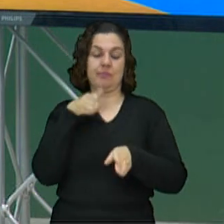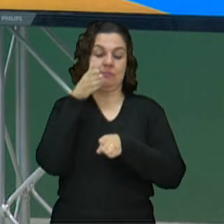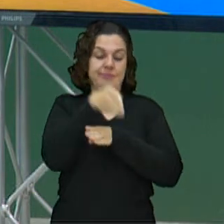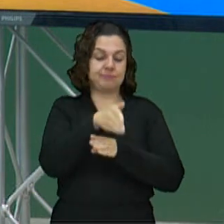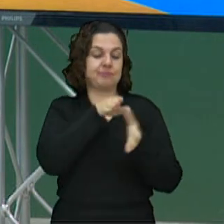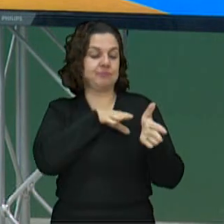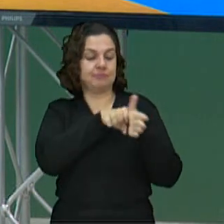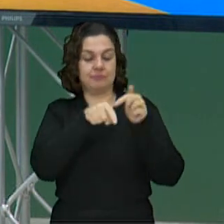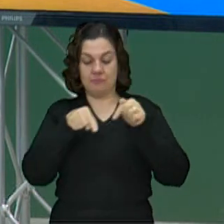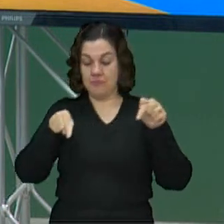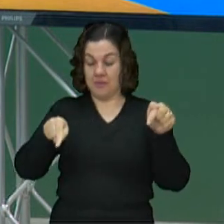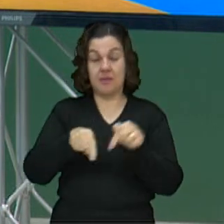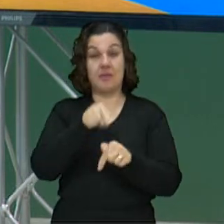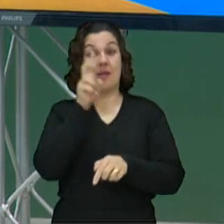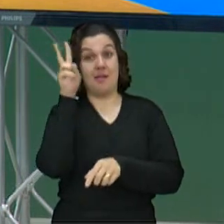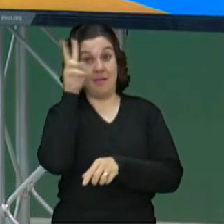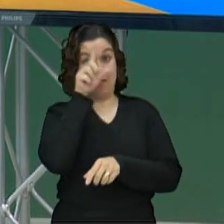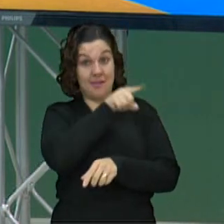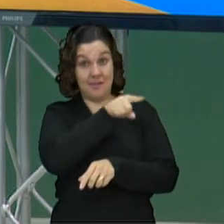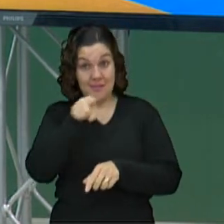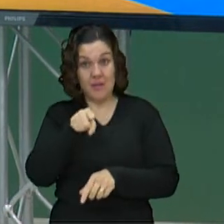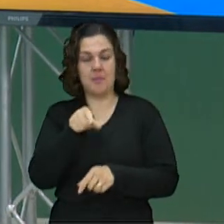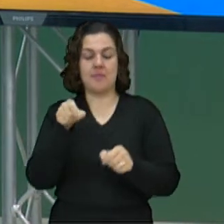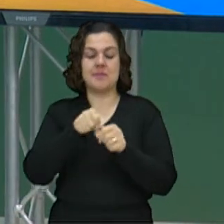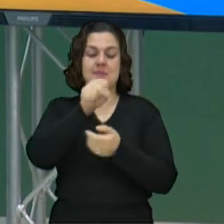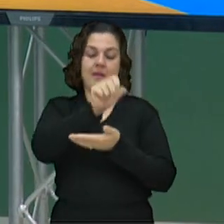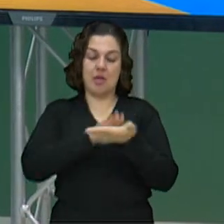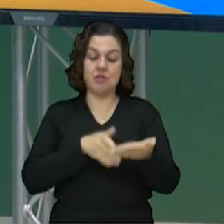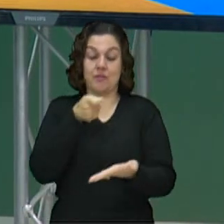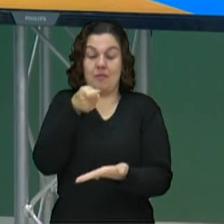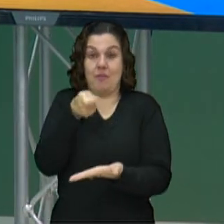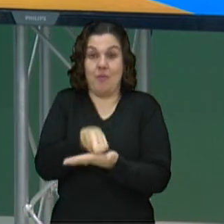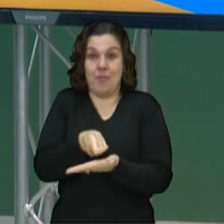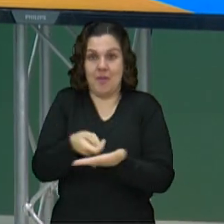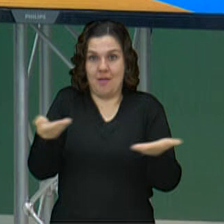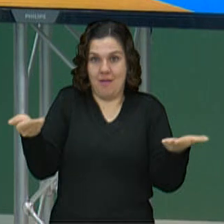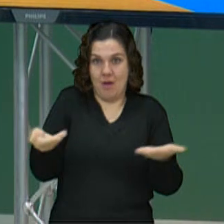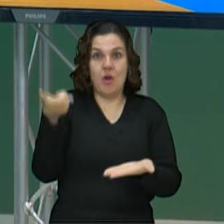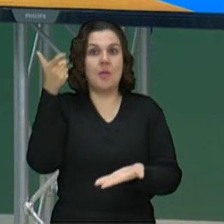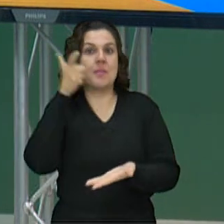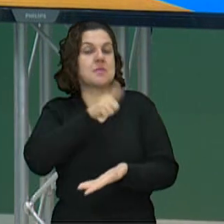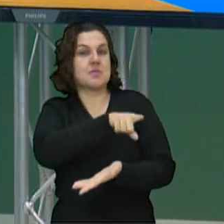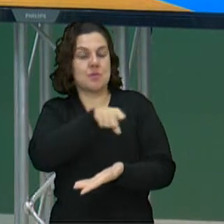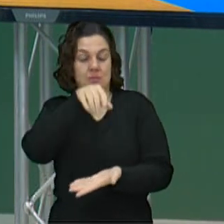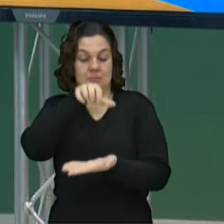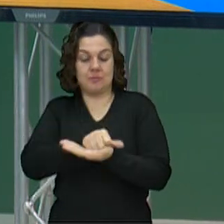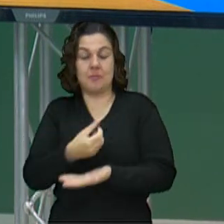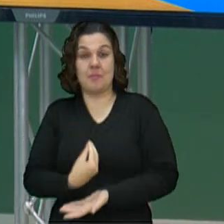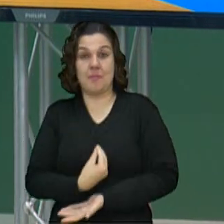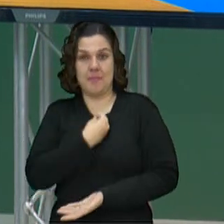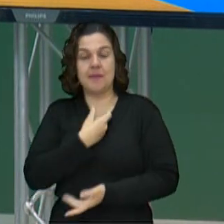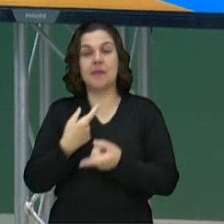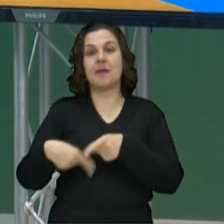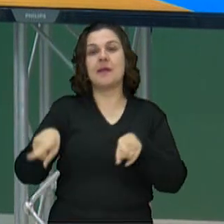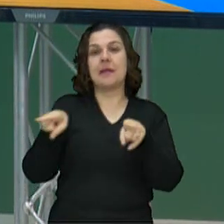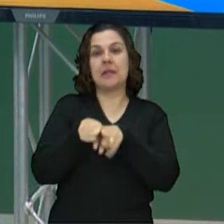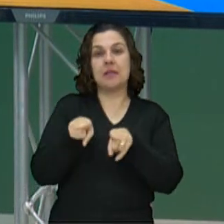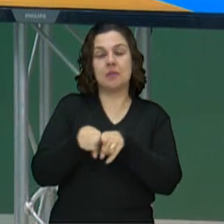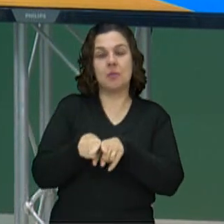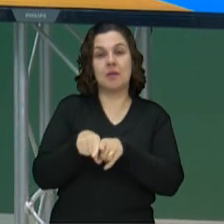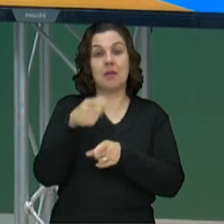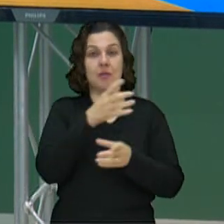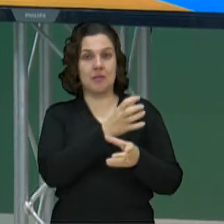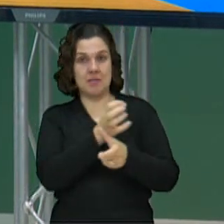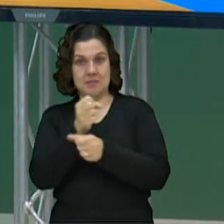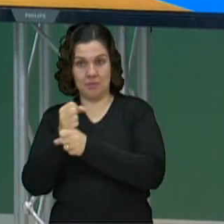ao Classroom, lembre-se de fazer a atividade obrigatória dessa aula para garantir a sua presença e para ter a